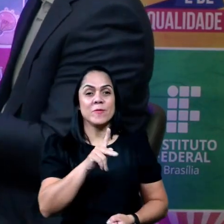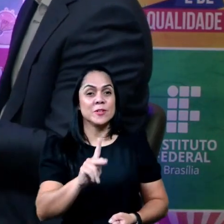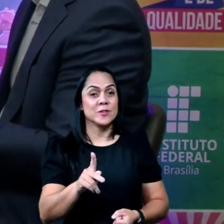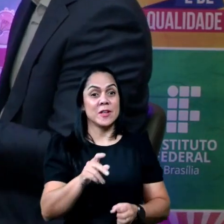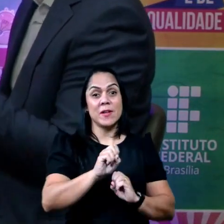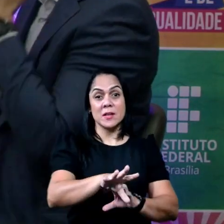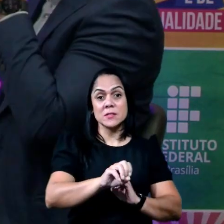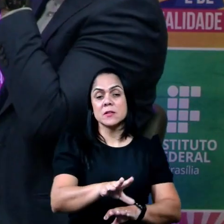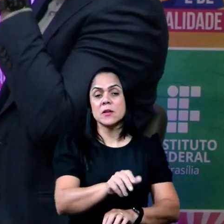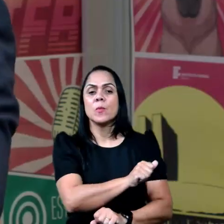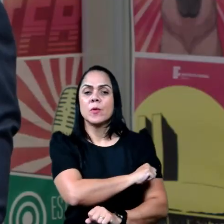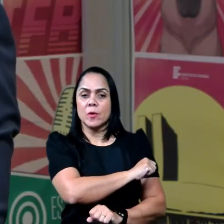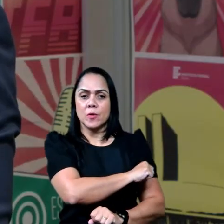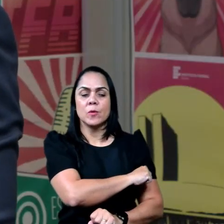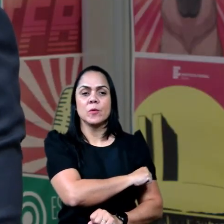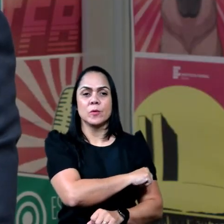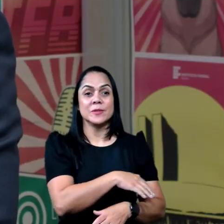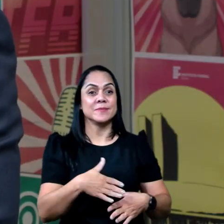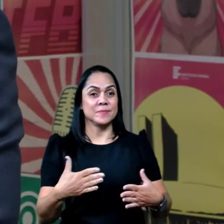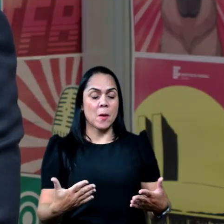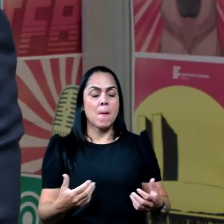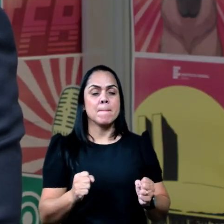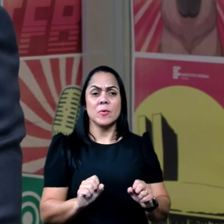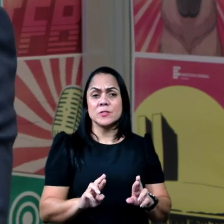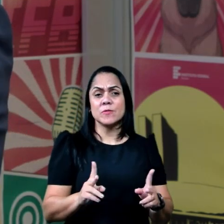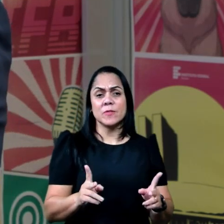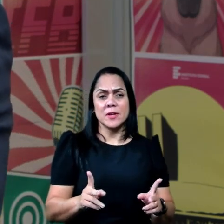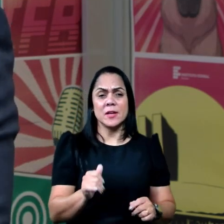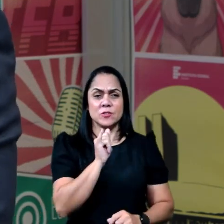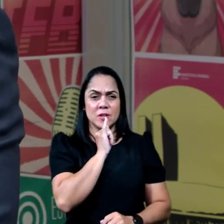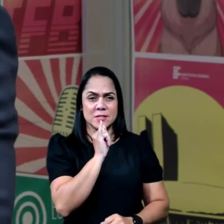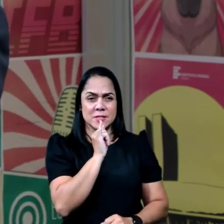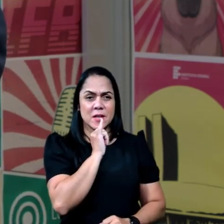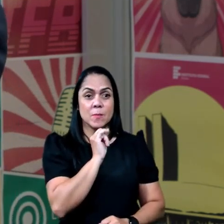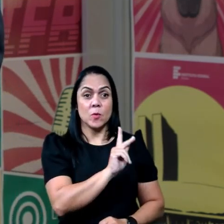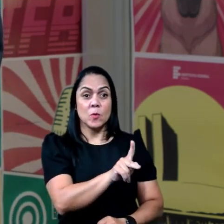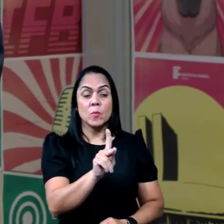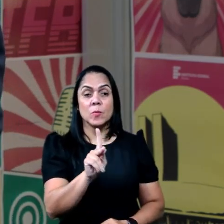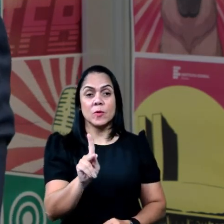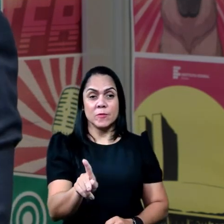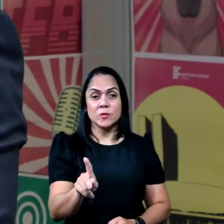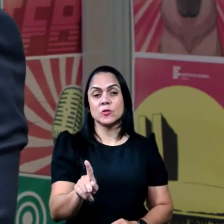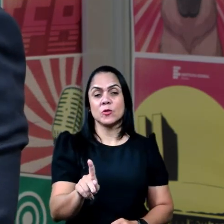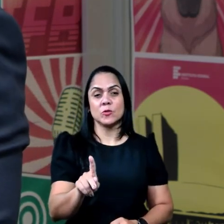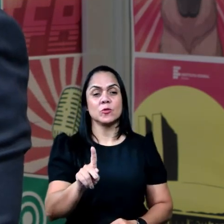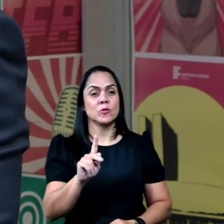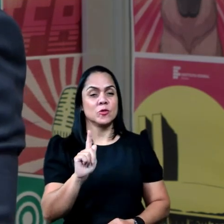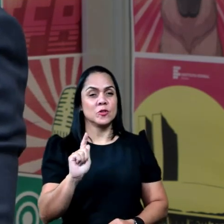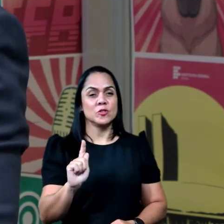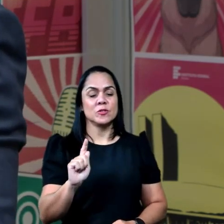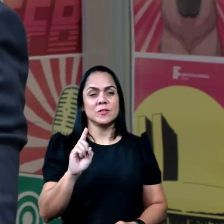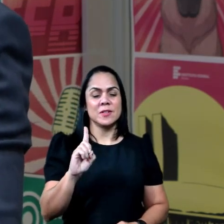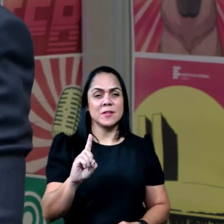para aqueles alunos. Veja que poderia ser diferente, por exemplo, um professor do GDF está